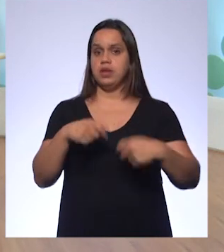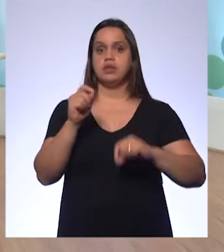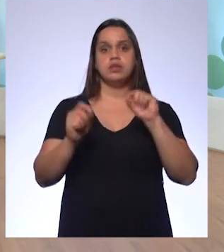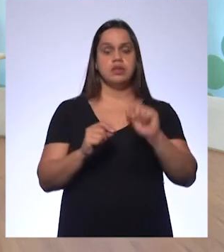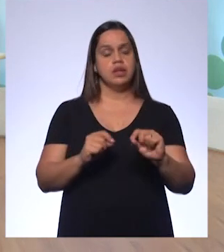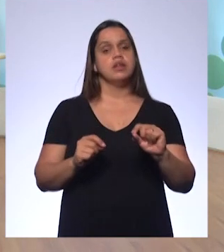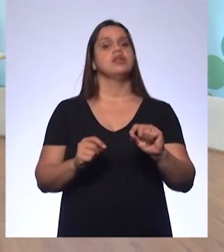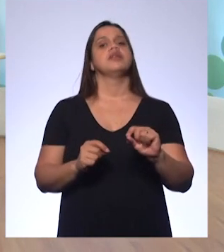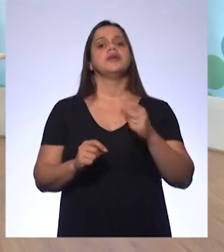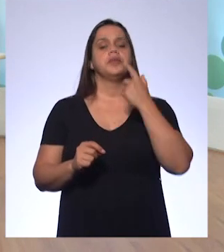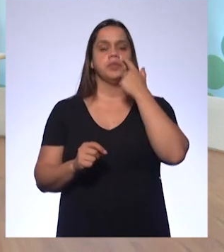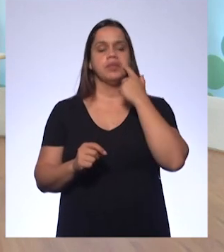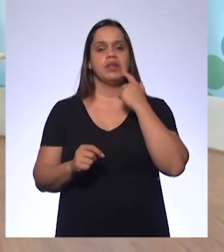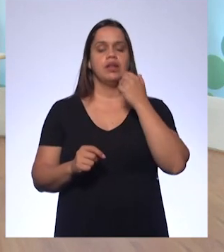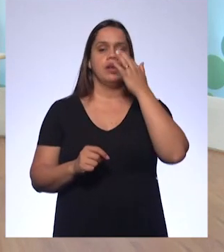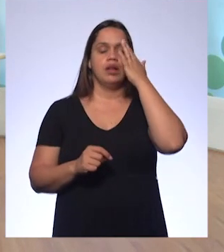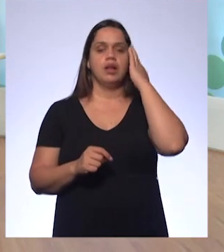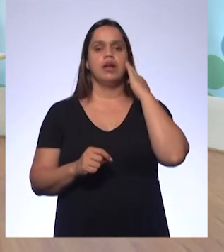precisam estar